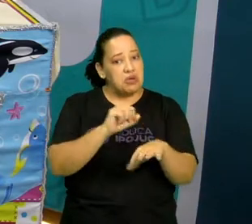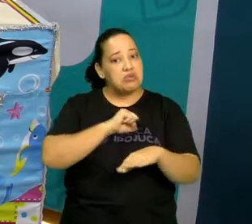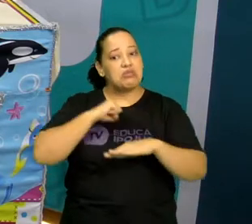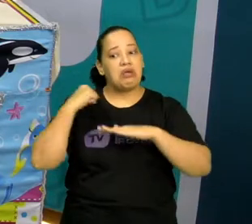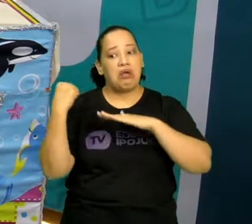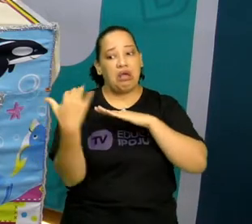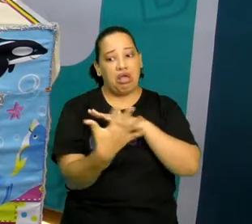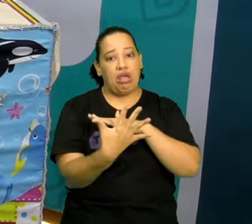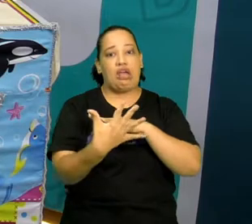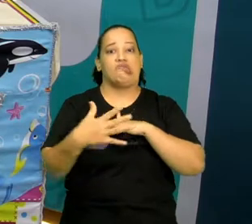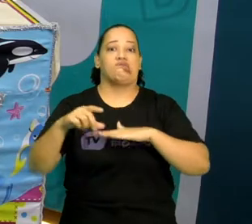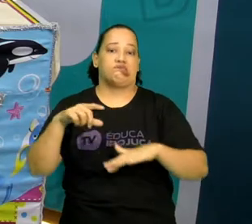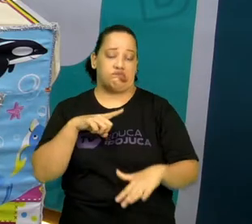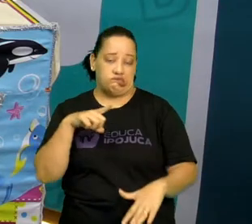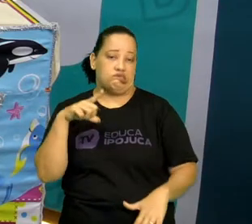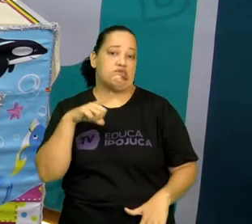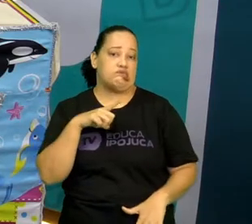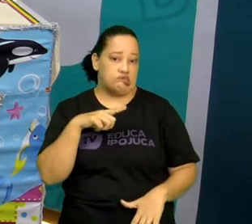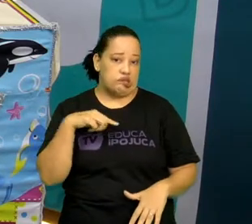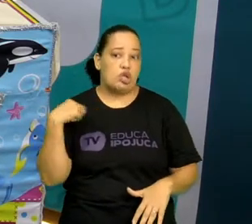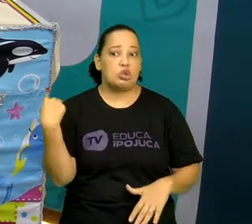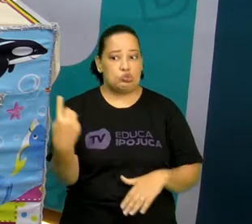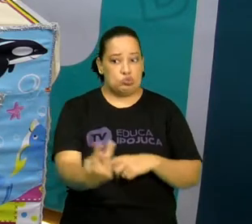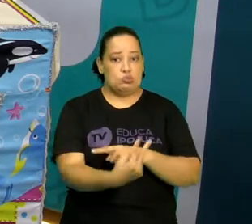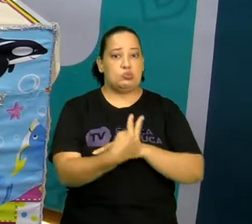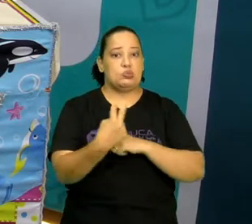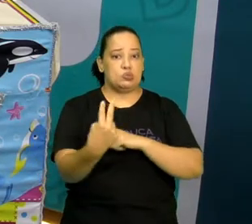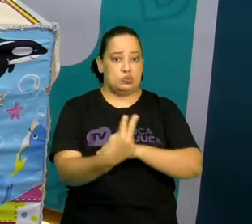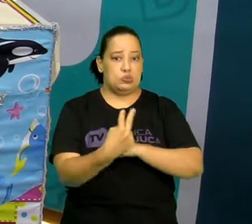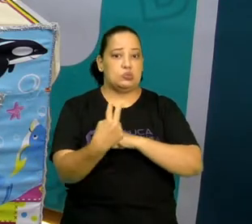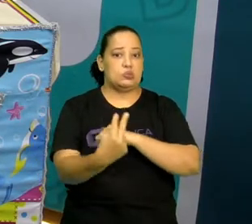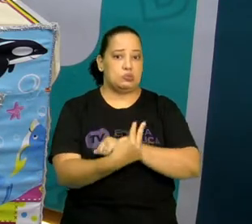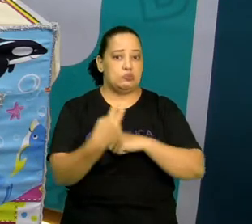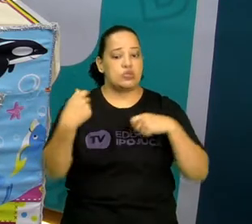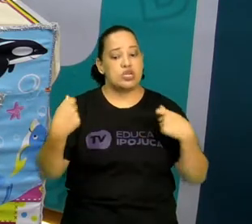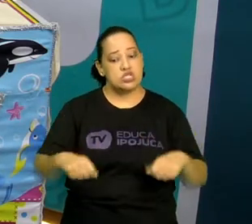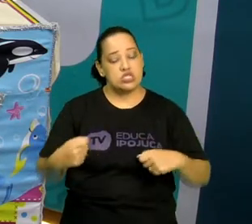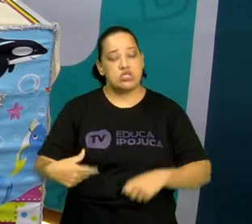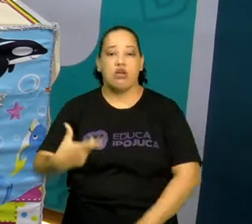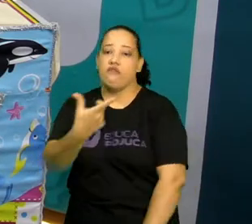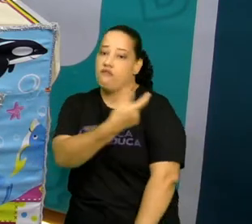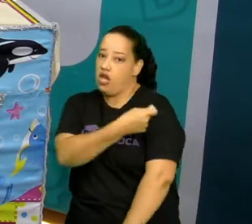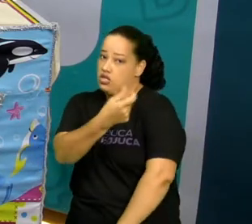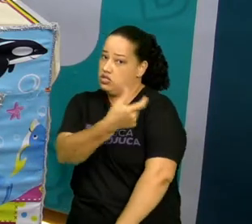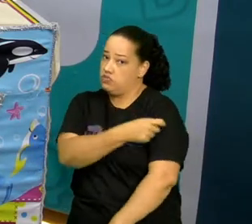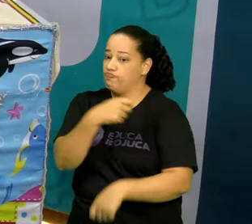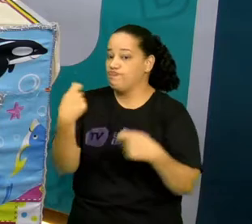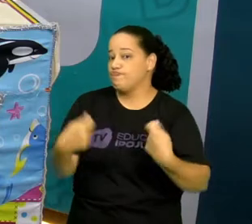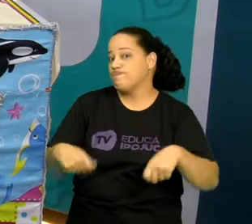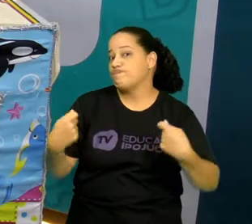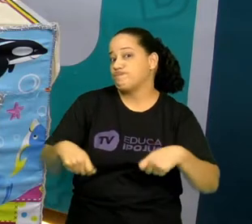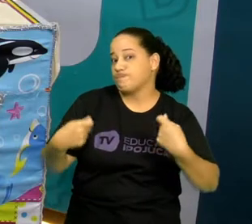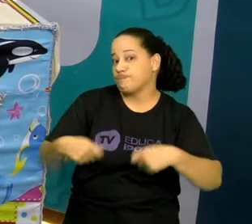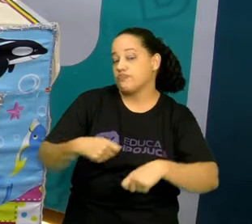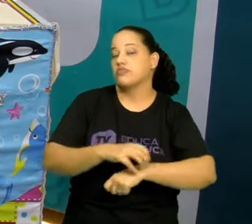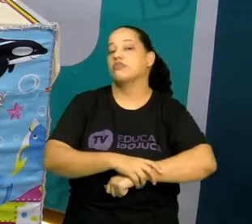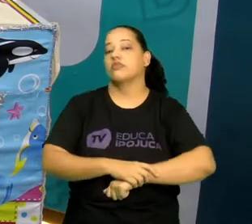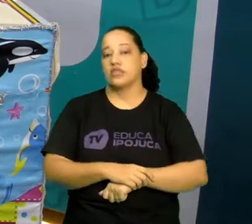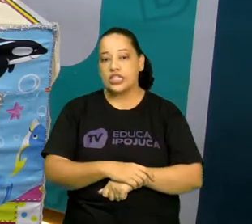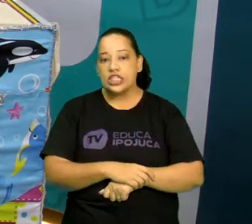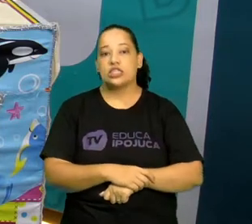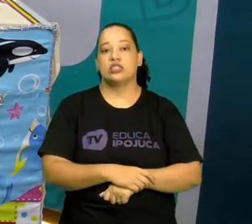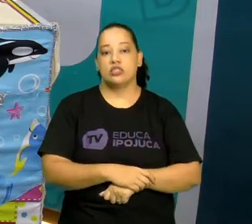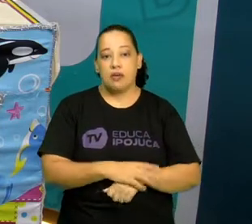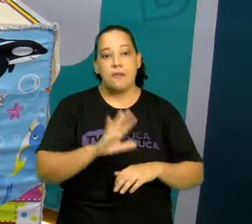né, criançada? É verdade. E nós temos que nos proteger. E vamos se vacinar. E todo mundo vacinado, né? Isso, Leiturinha? Exatamente.